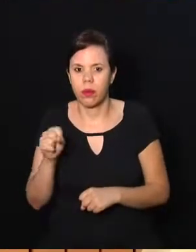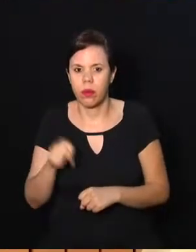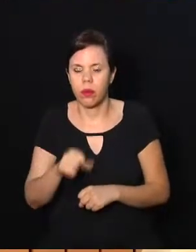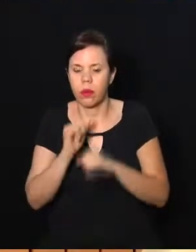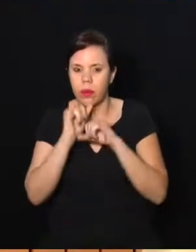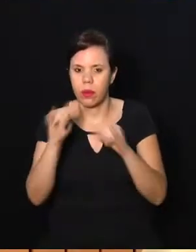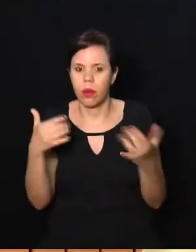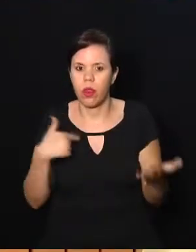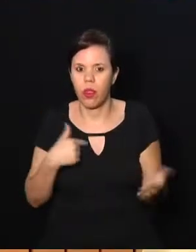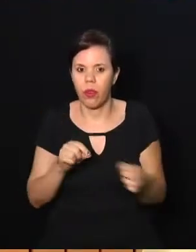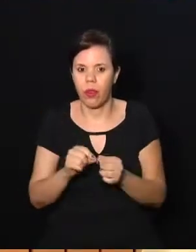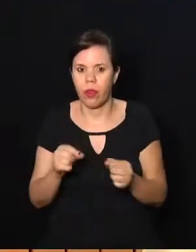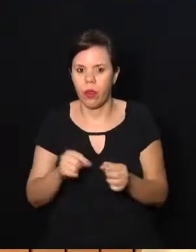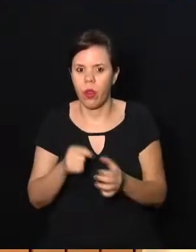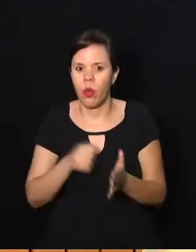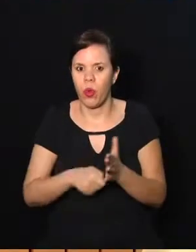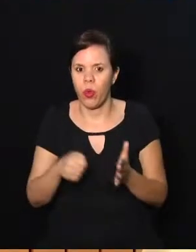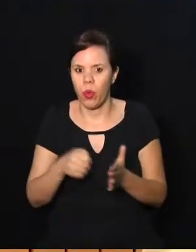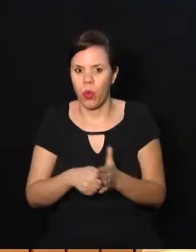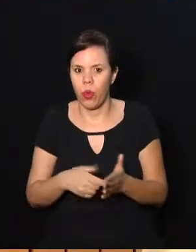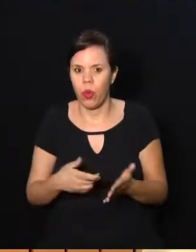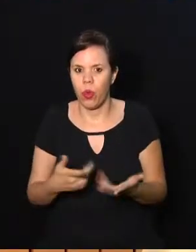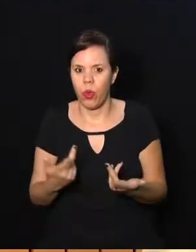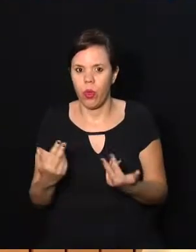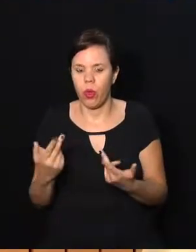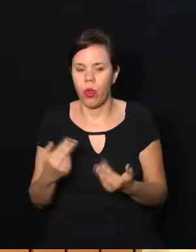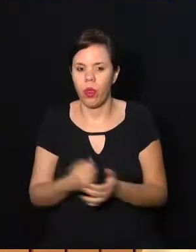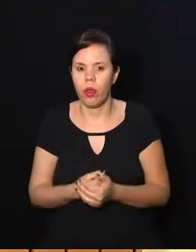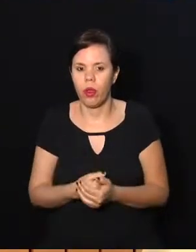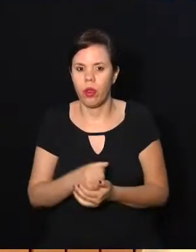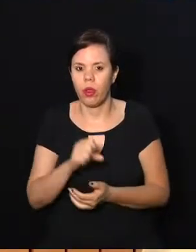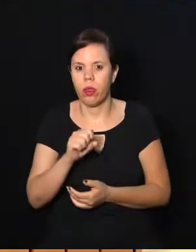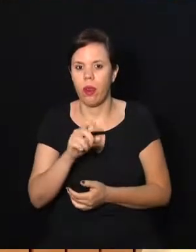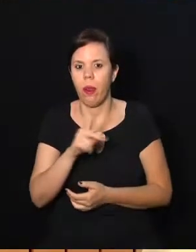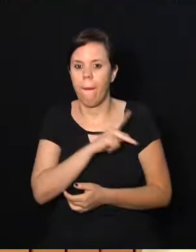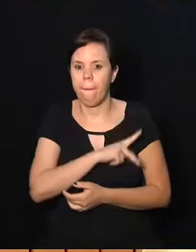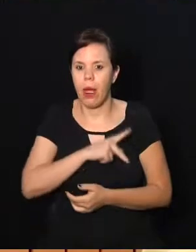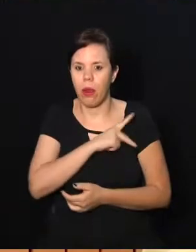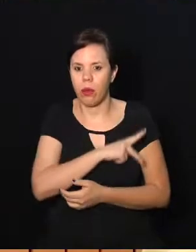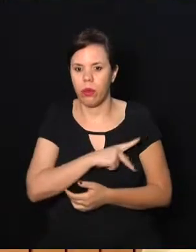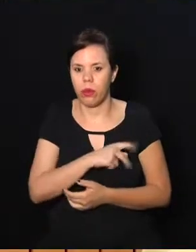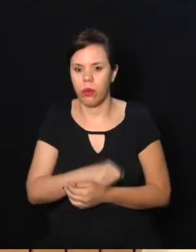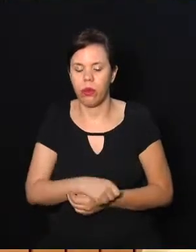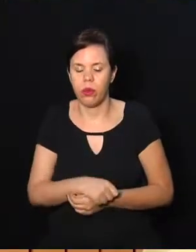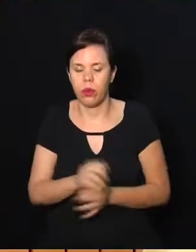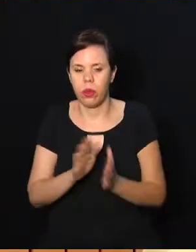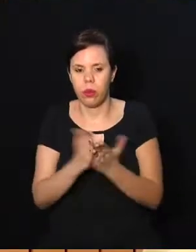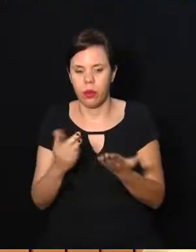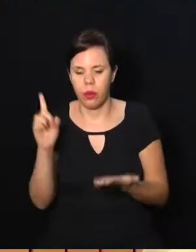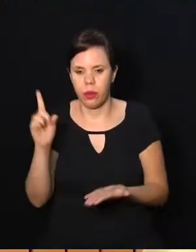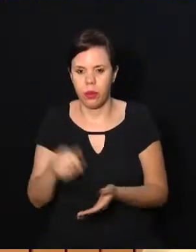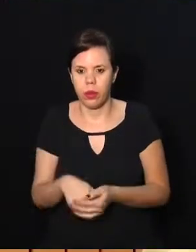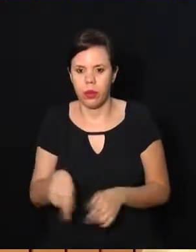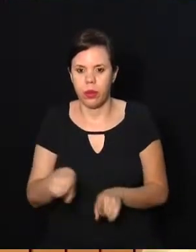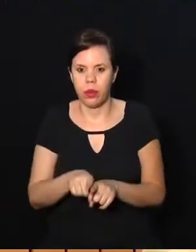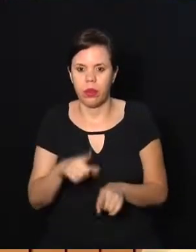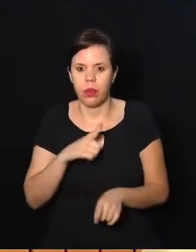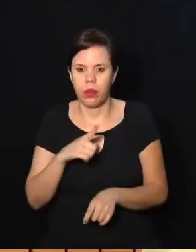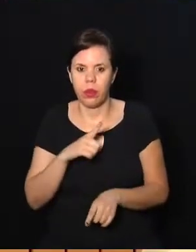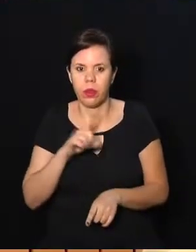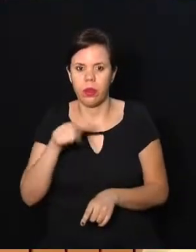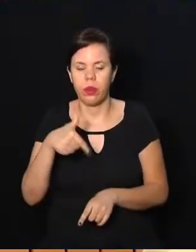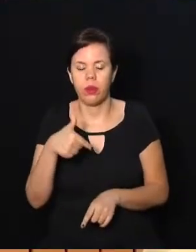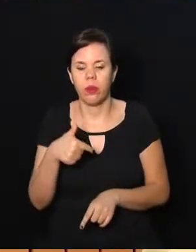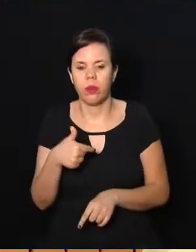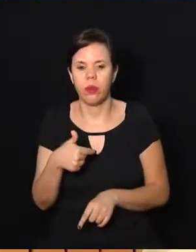dizer, eu fiz a minha parte, combati o bom combate, como disse São Paulo. Nós teremos, depois da manhã,